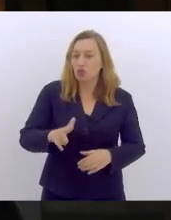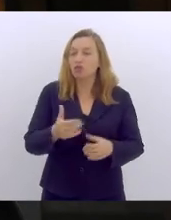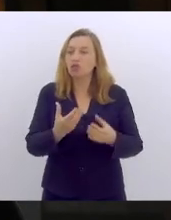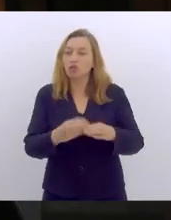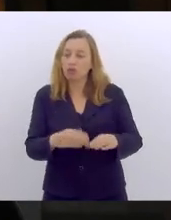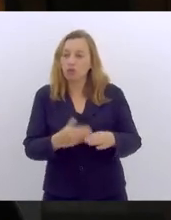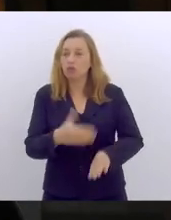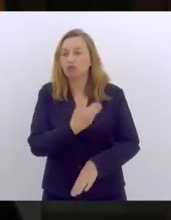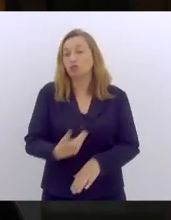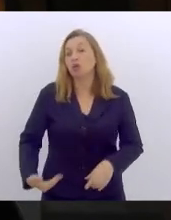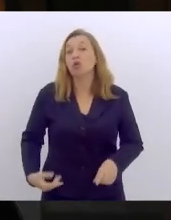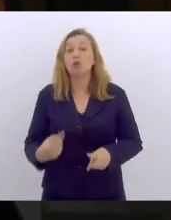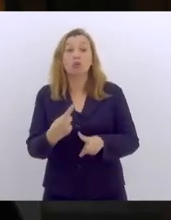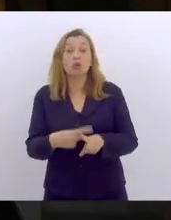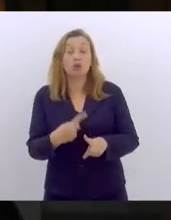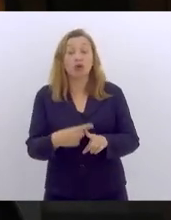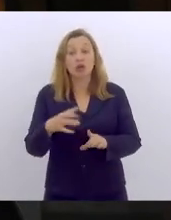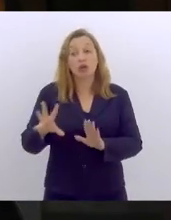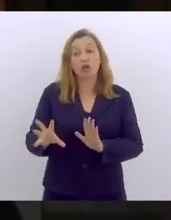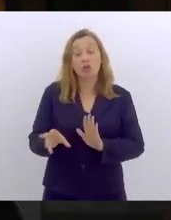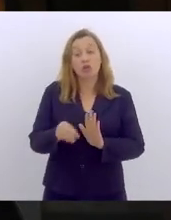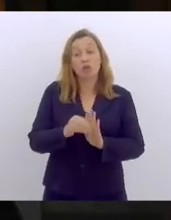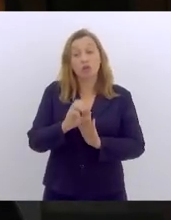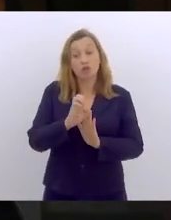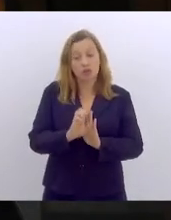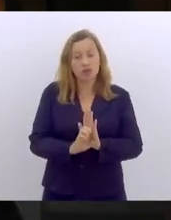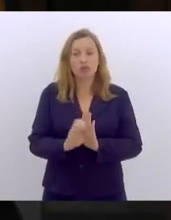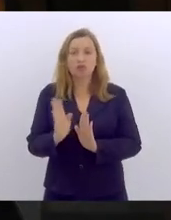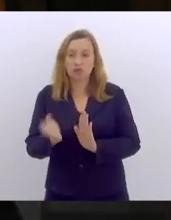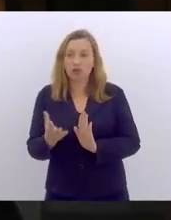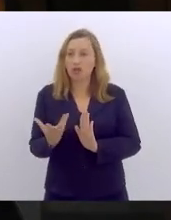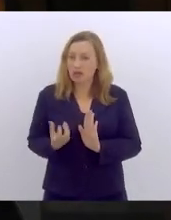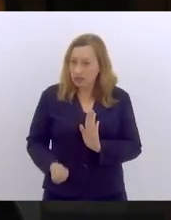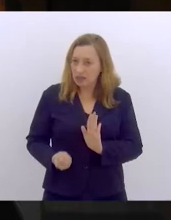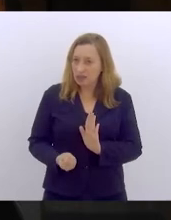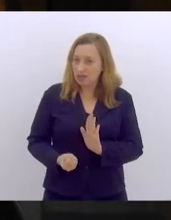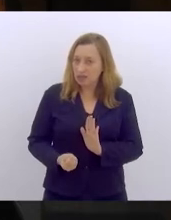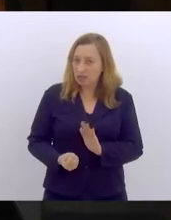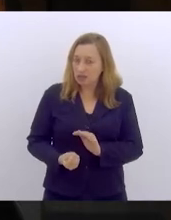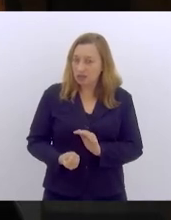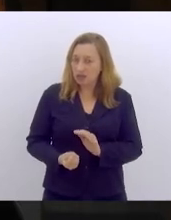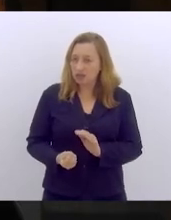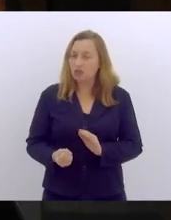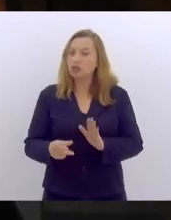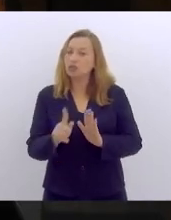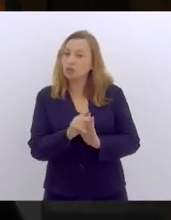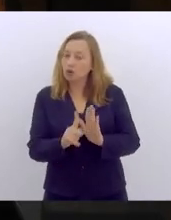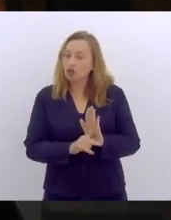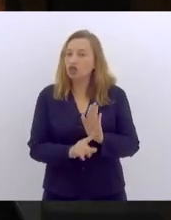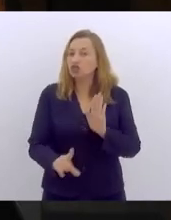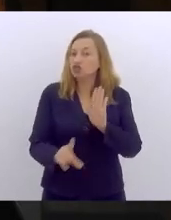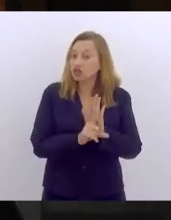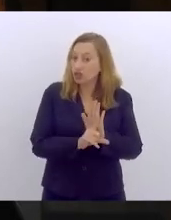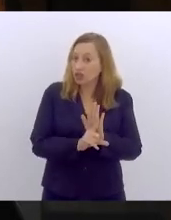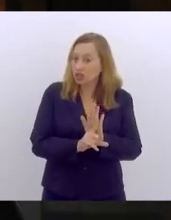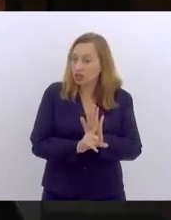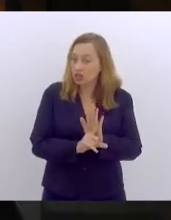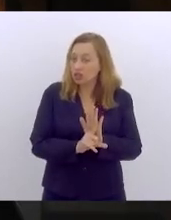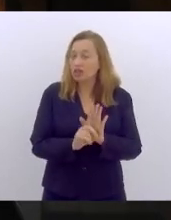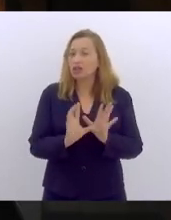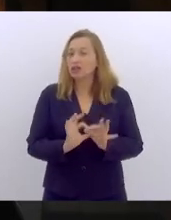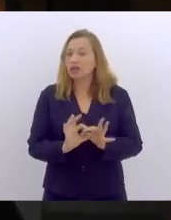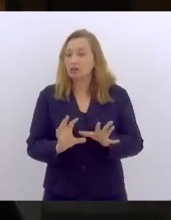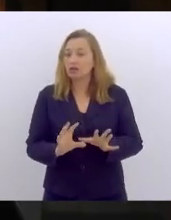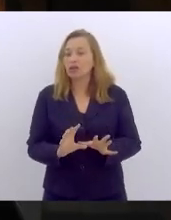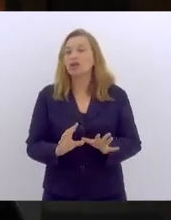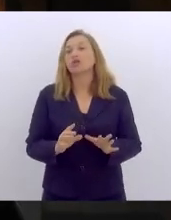porque uma emenda nossa, acatada em um projeto de lei, determina